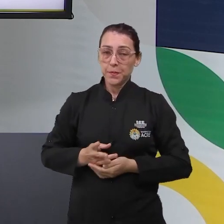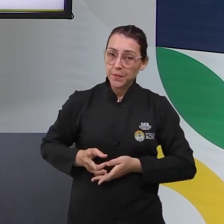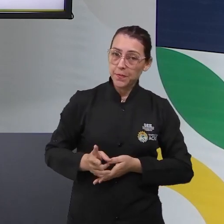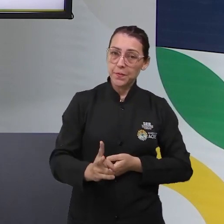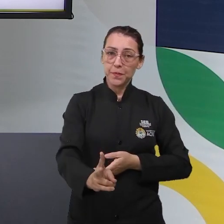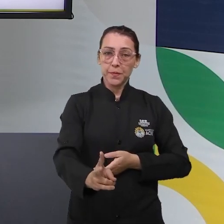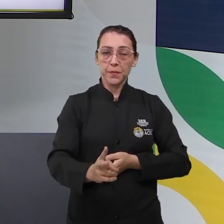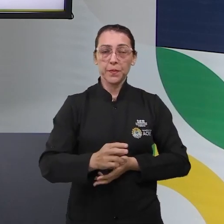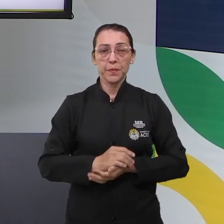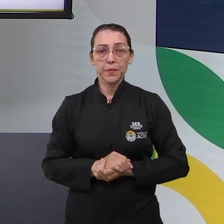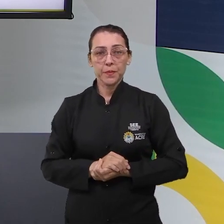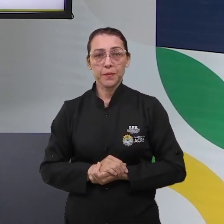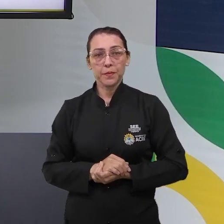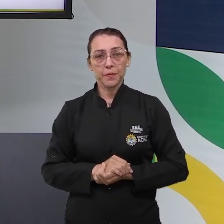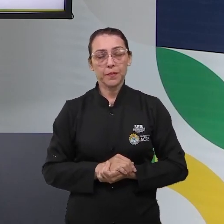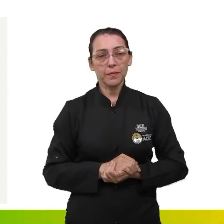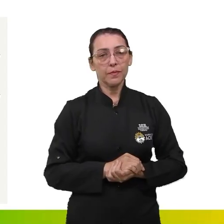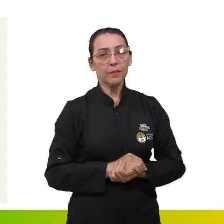Continuando,